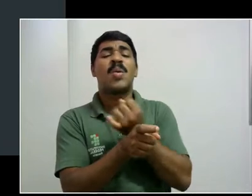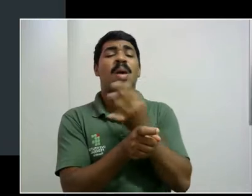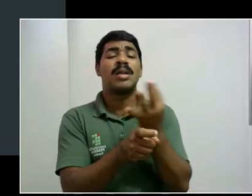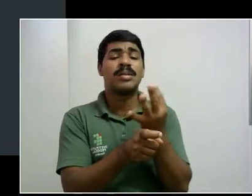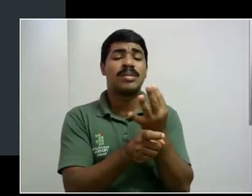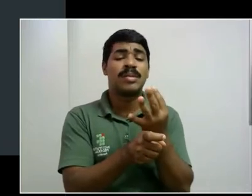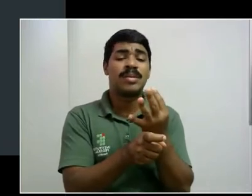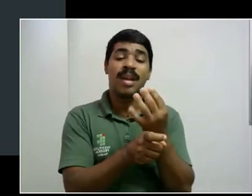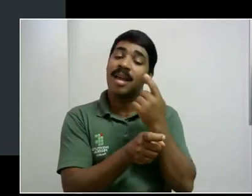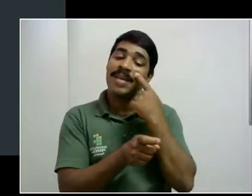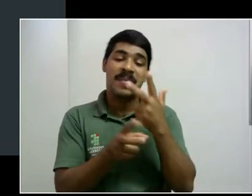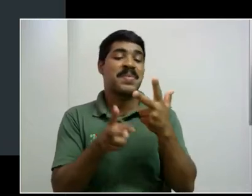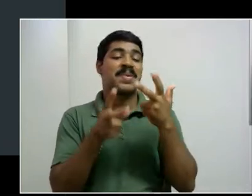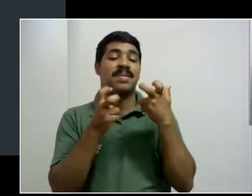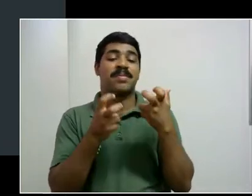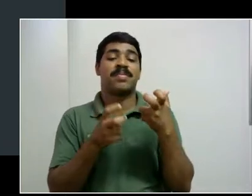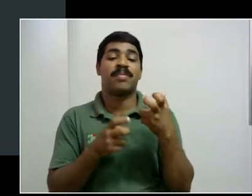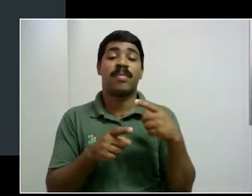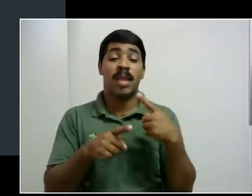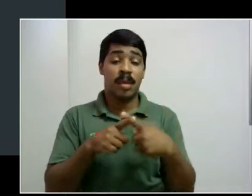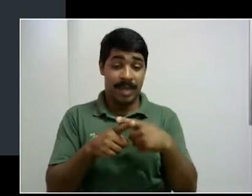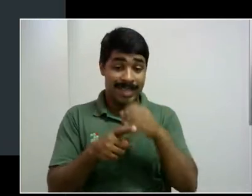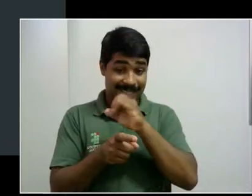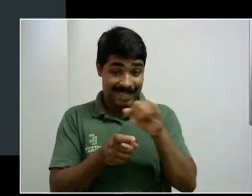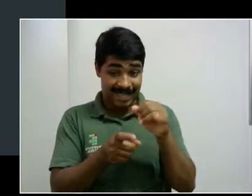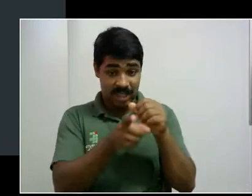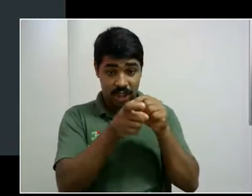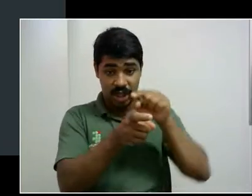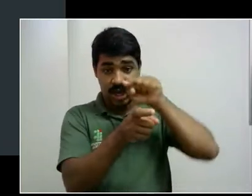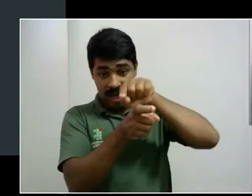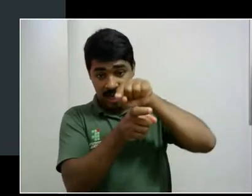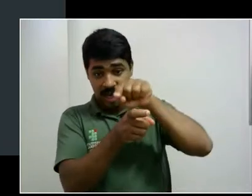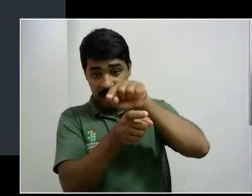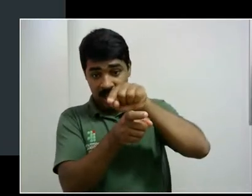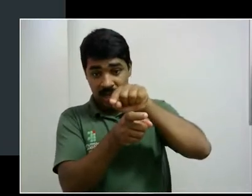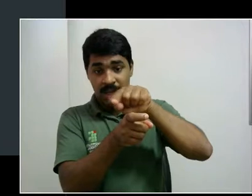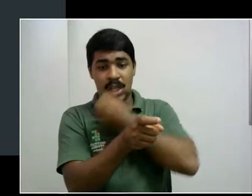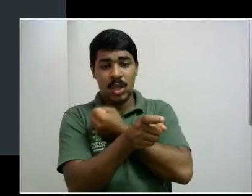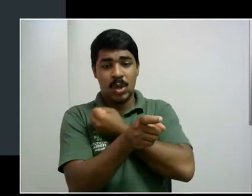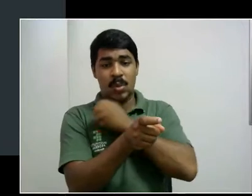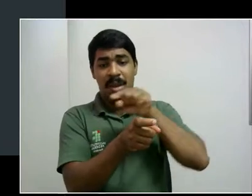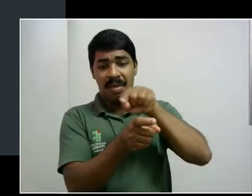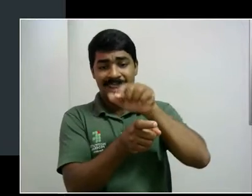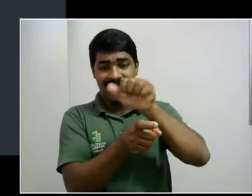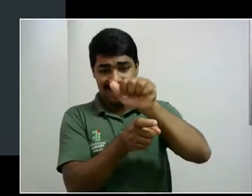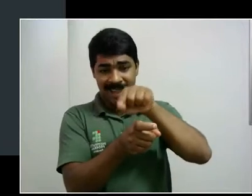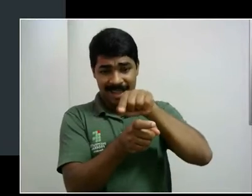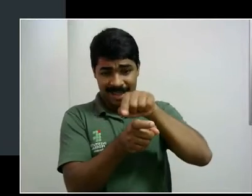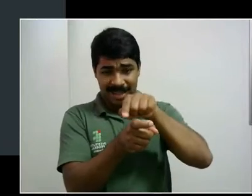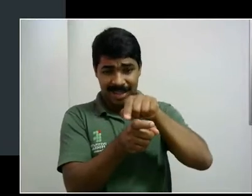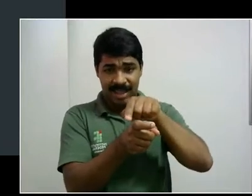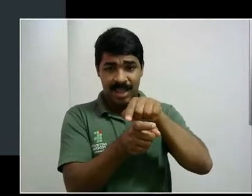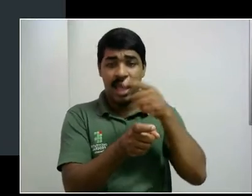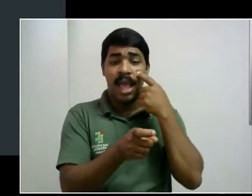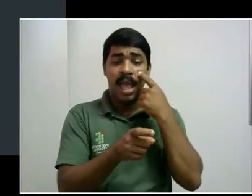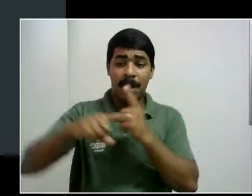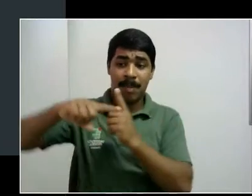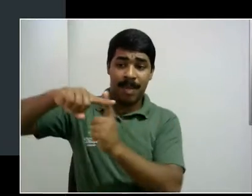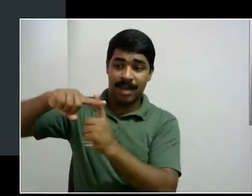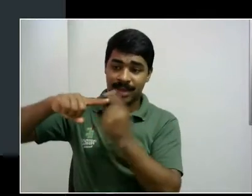Primeiro, o a pode ser um número positivo, ele pode ser um número maior que zero, isso quer dizer que seria, né,